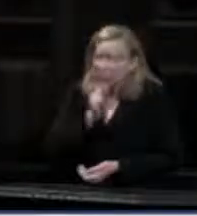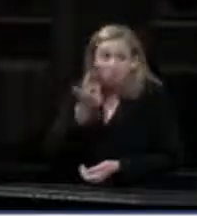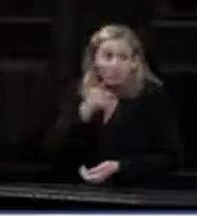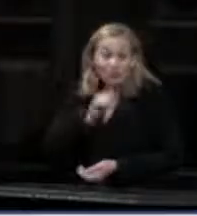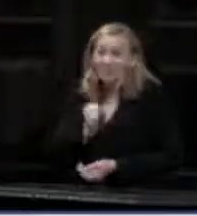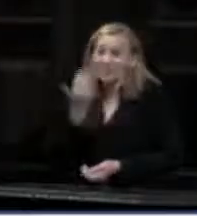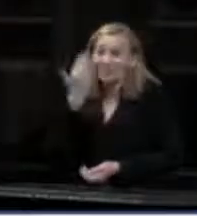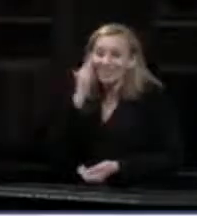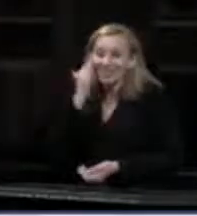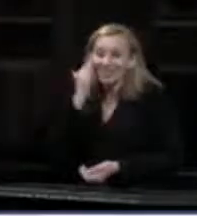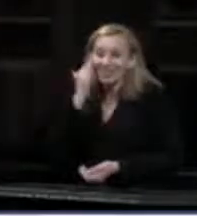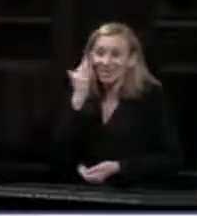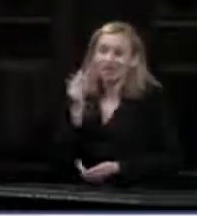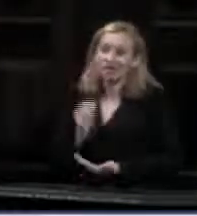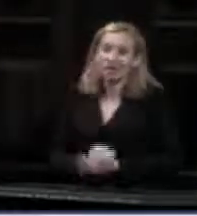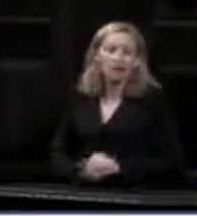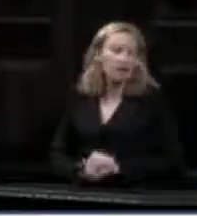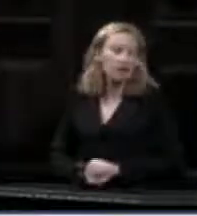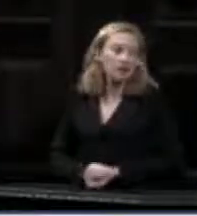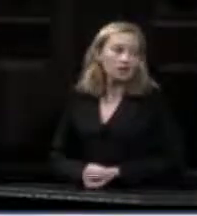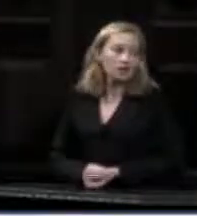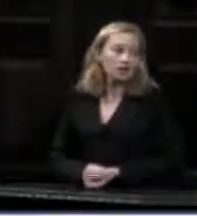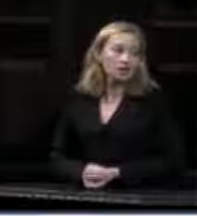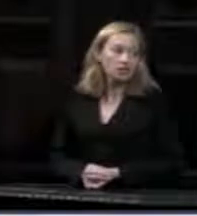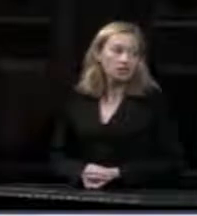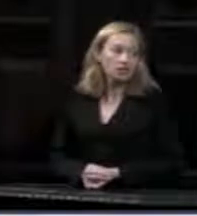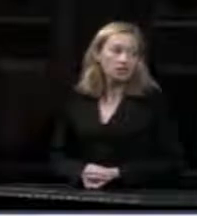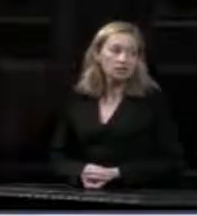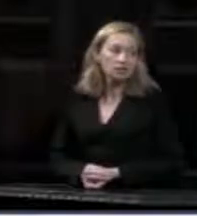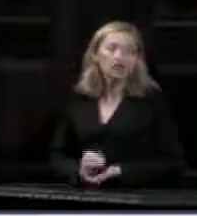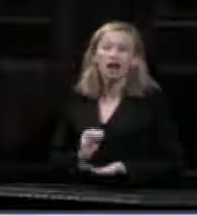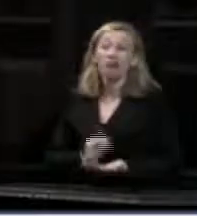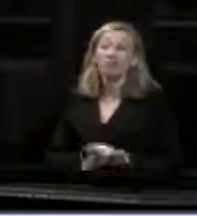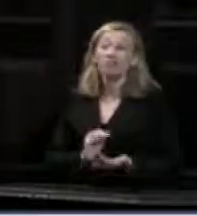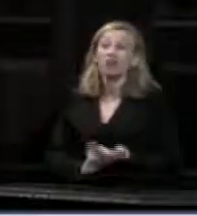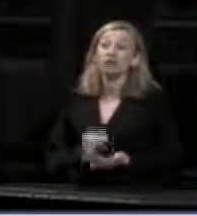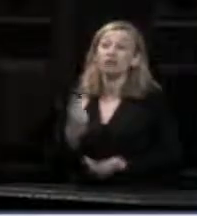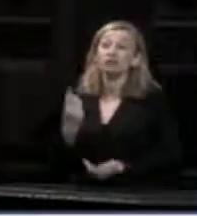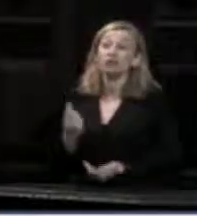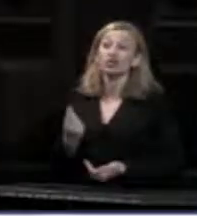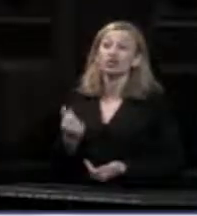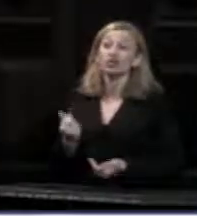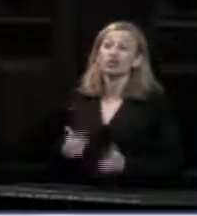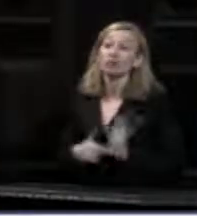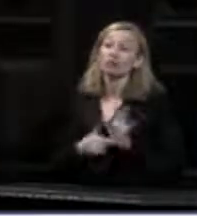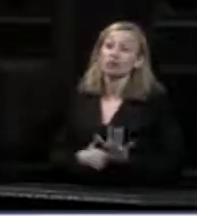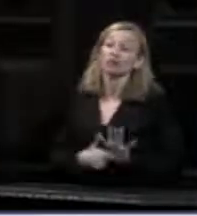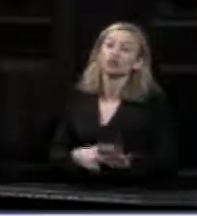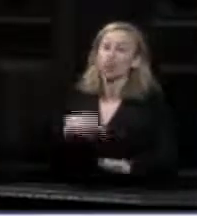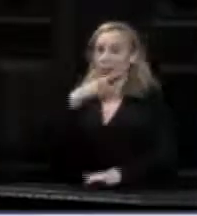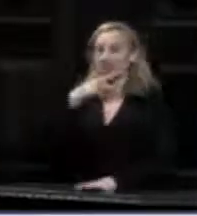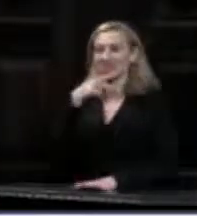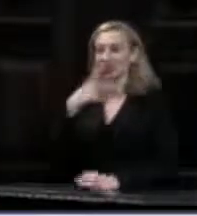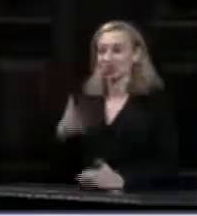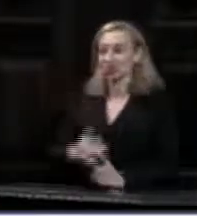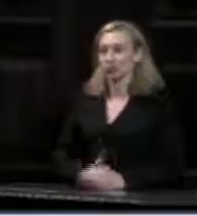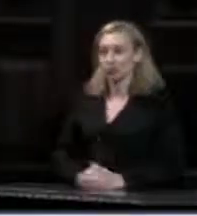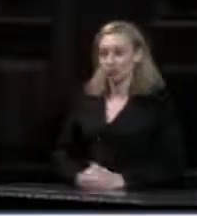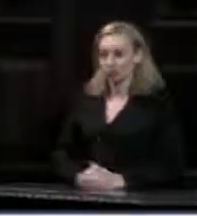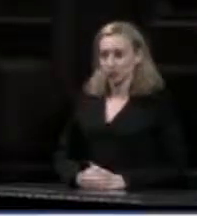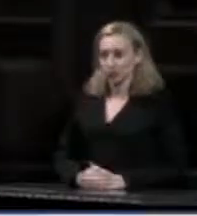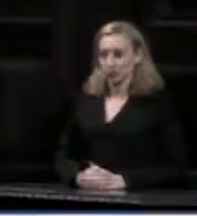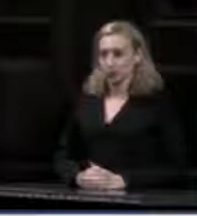absoluta ausência de critério e ainda tem deputados